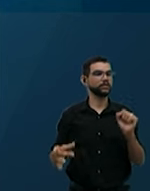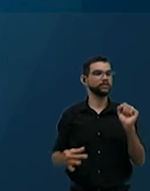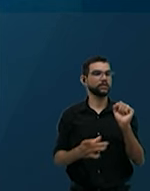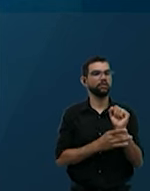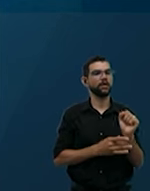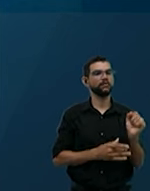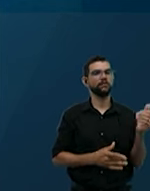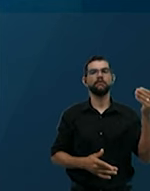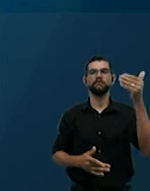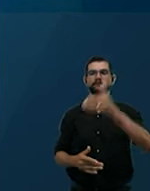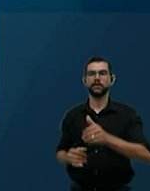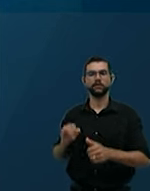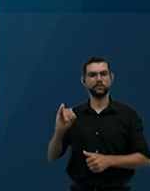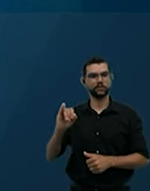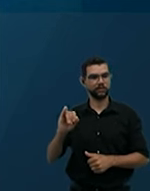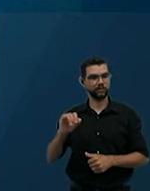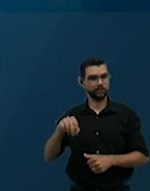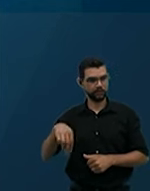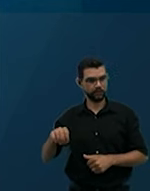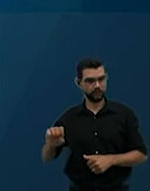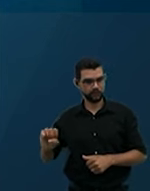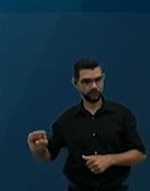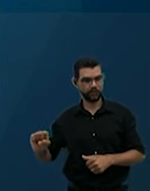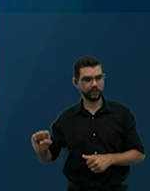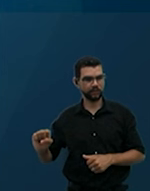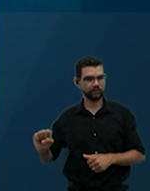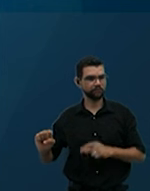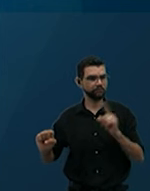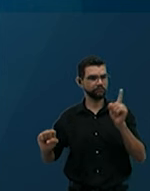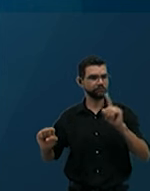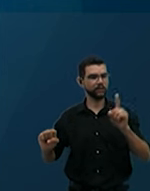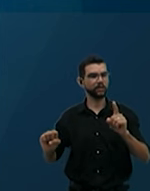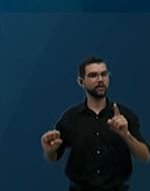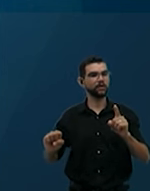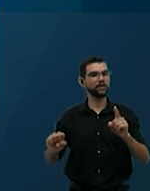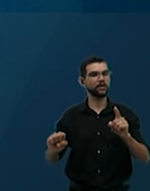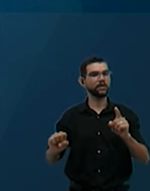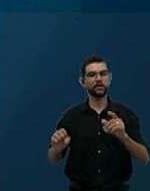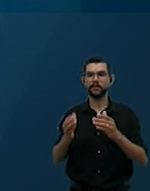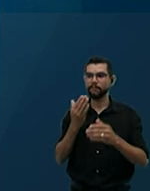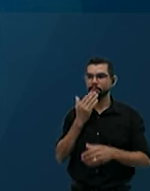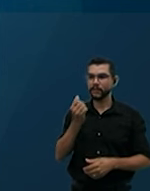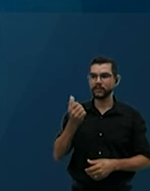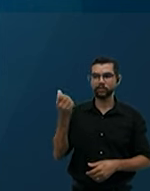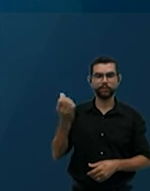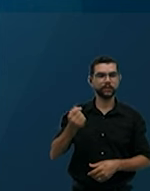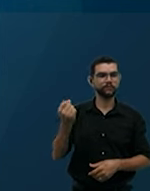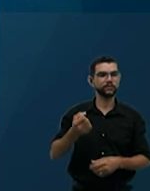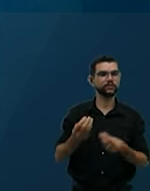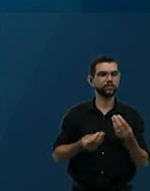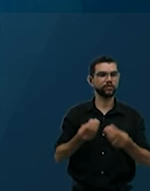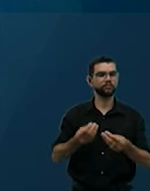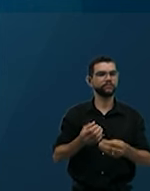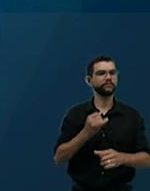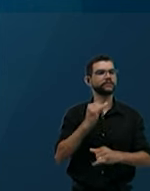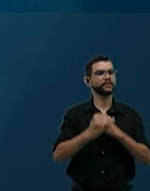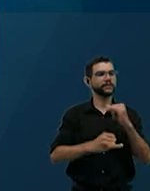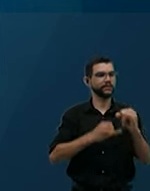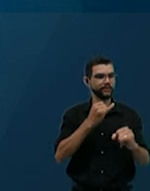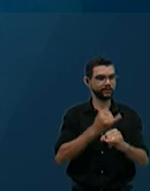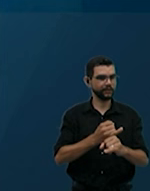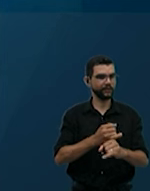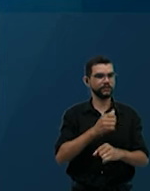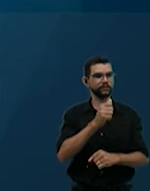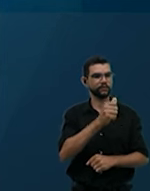O segurado pede o benefício pelo aplicativo, pela internet. E, segundo dados